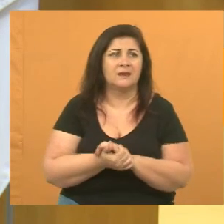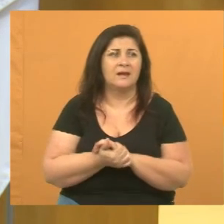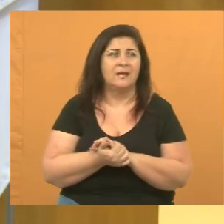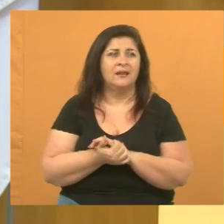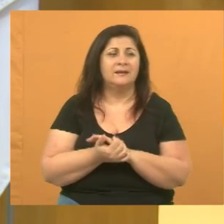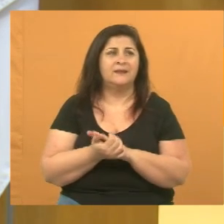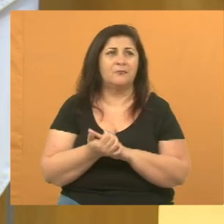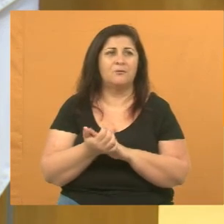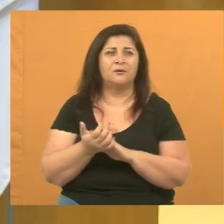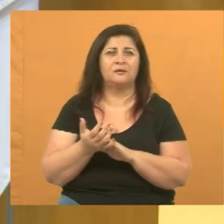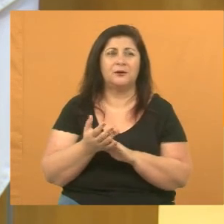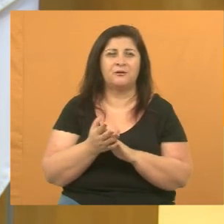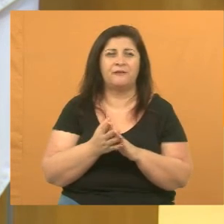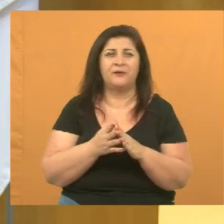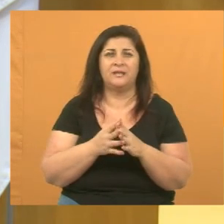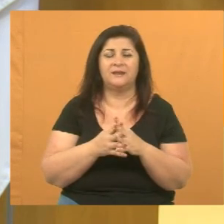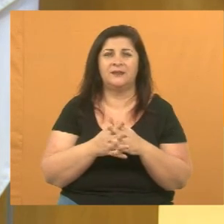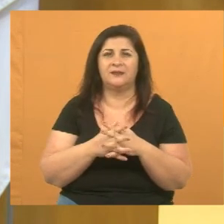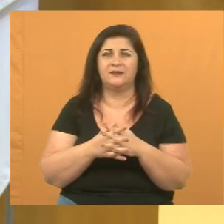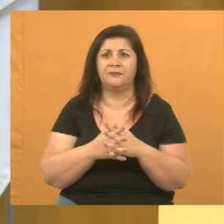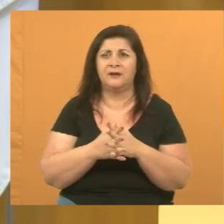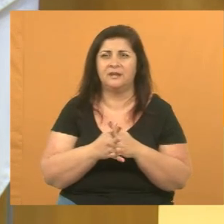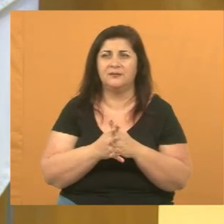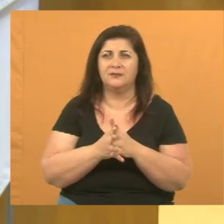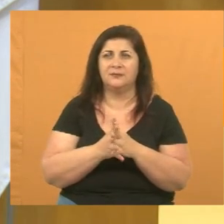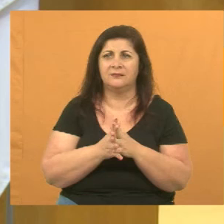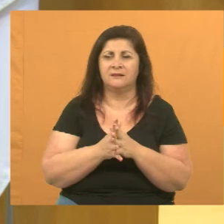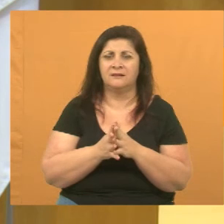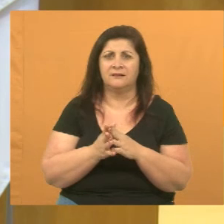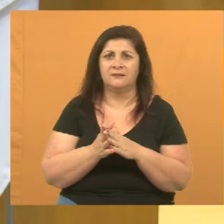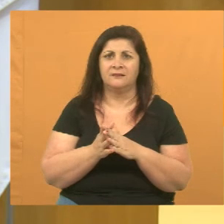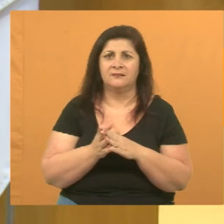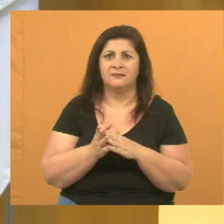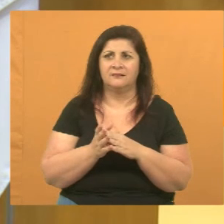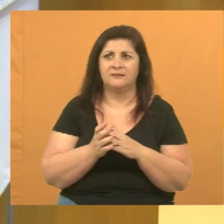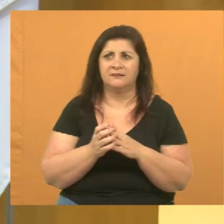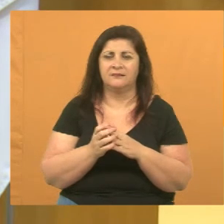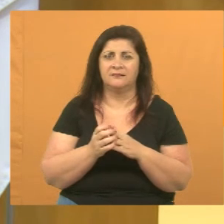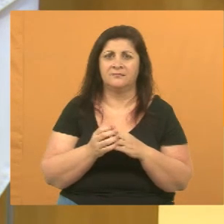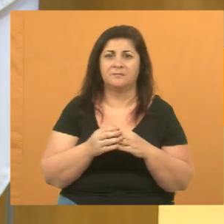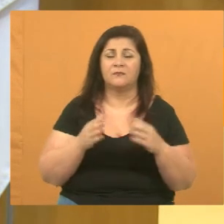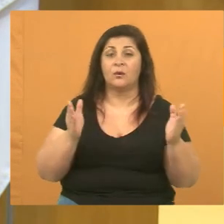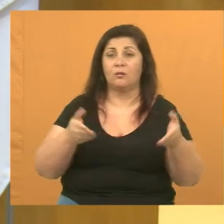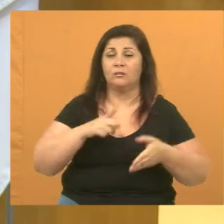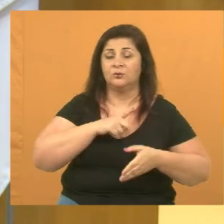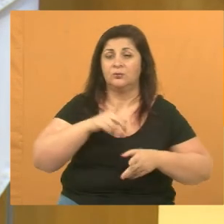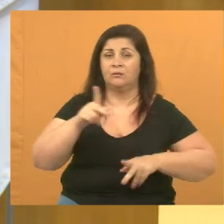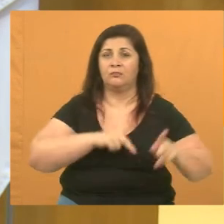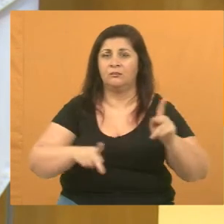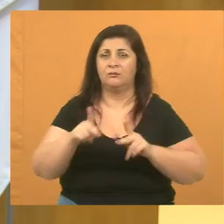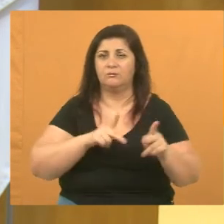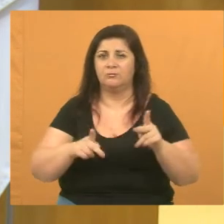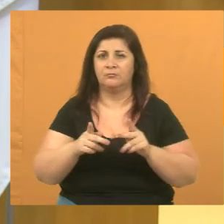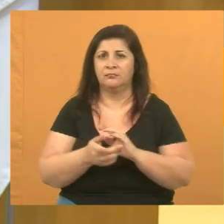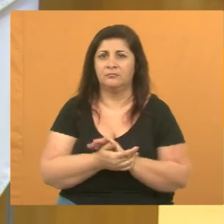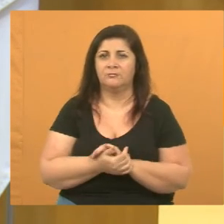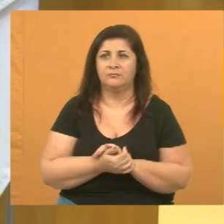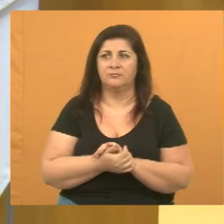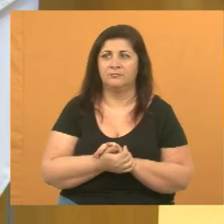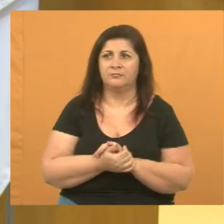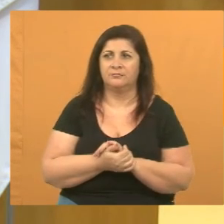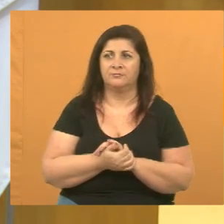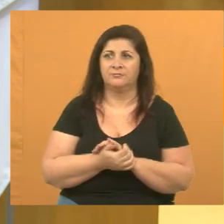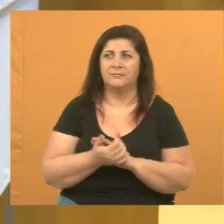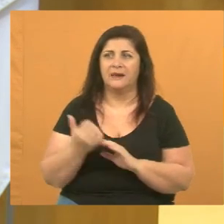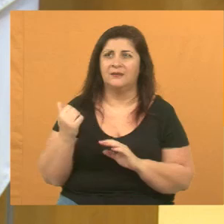a sua casa, ela é muito grande. Porque hoje nós temos uma população no nosso país de